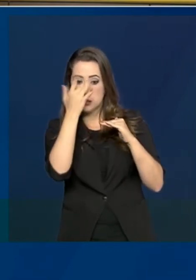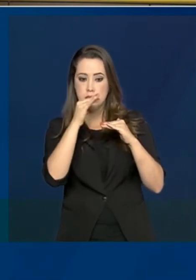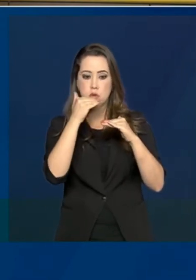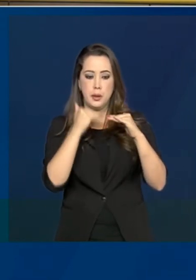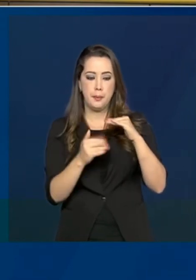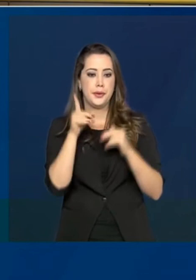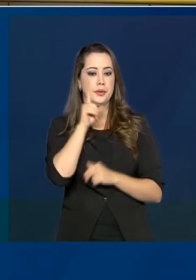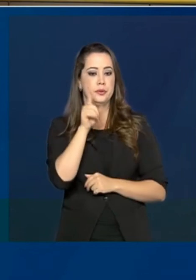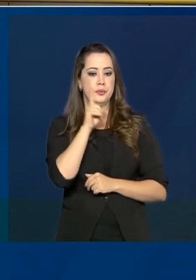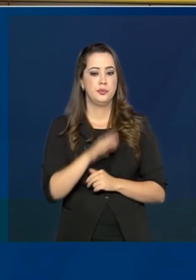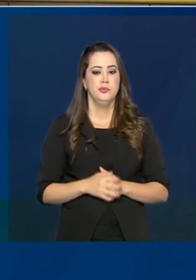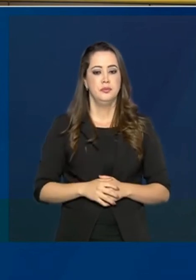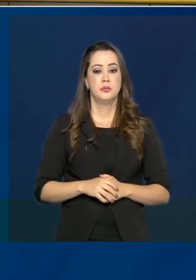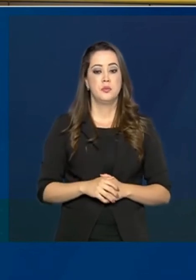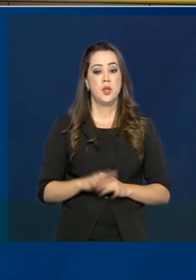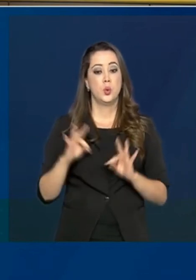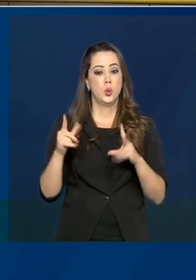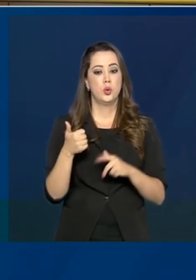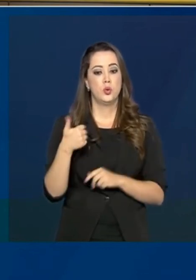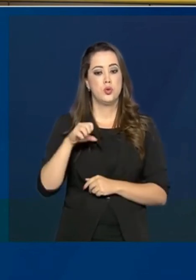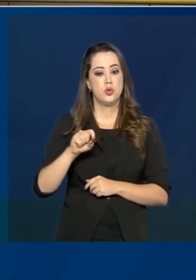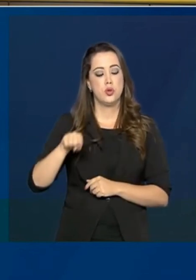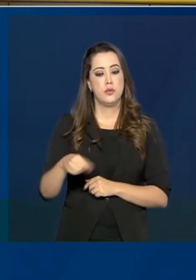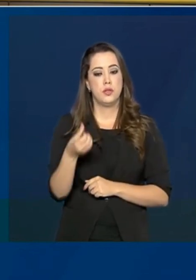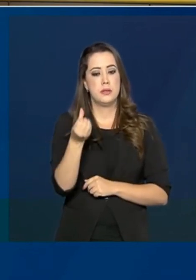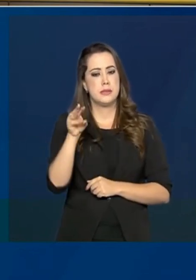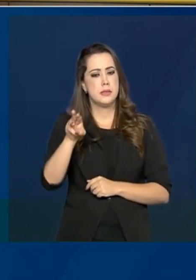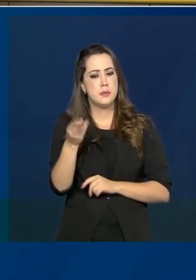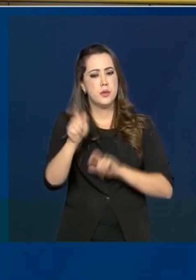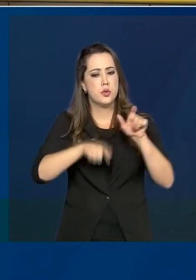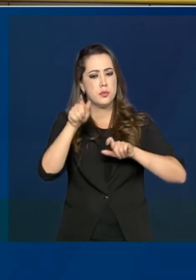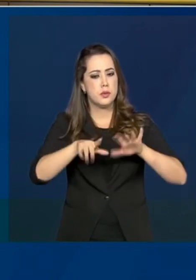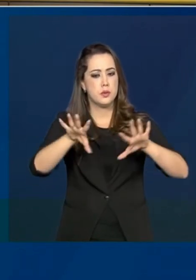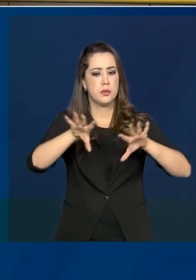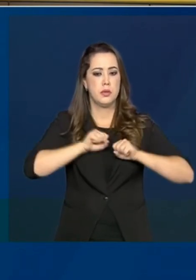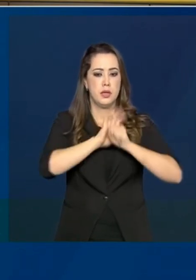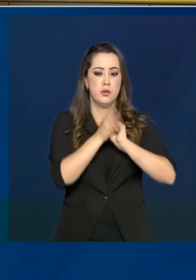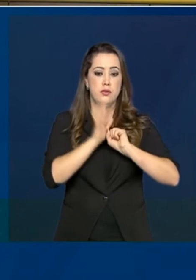no mundo, são 18,6 milhões de pessoas diagnosticadas que já estão recuperadas. Próximo.